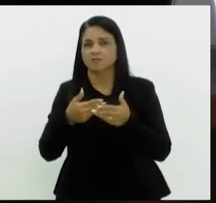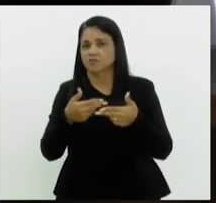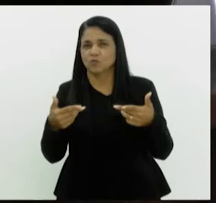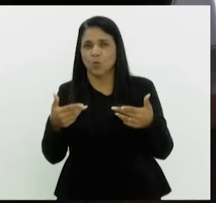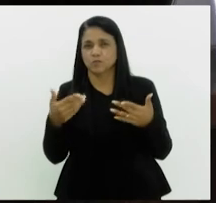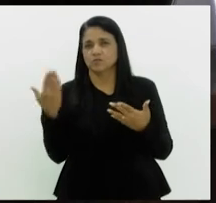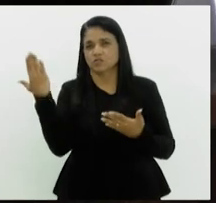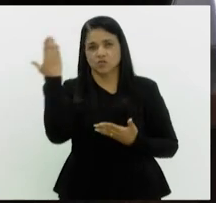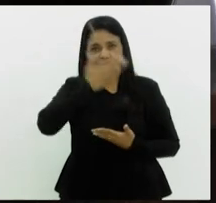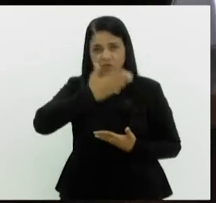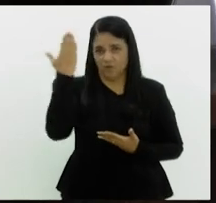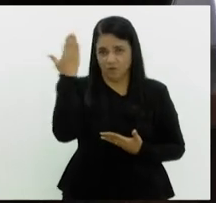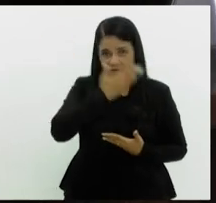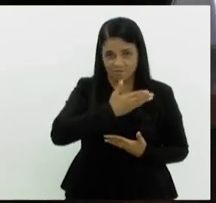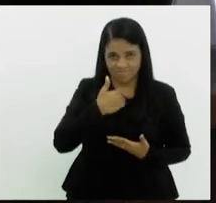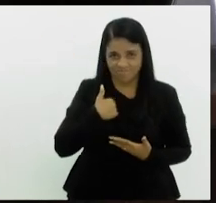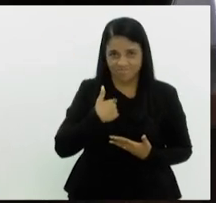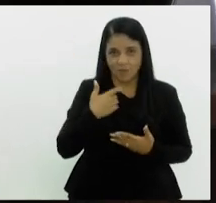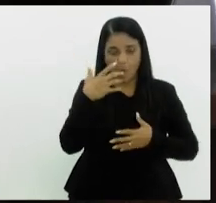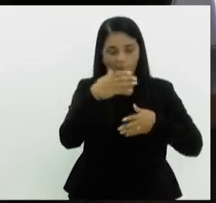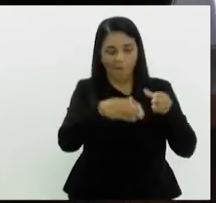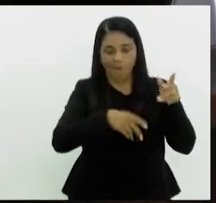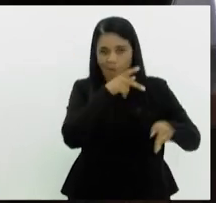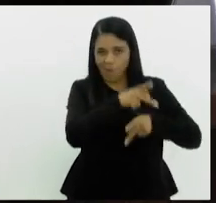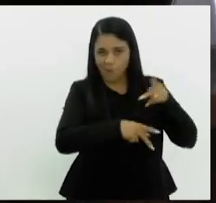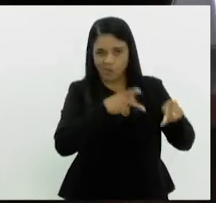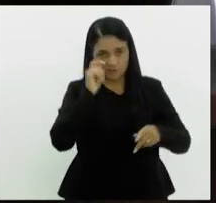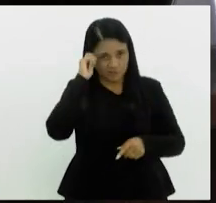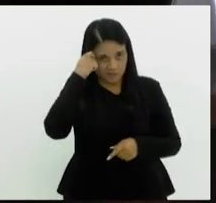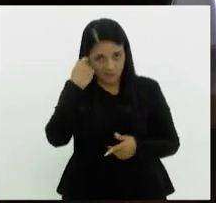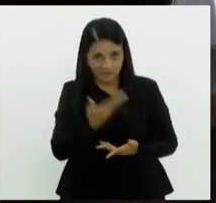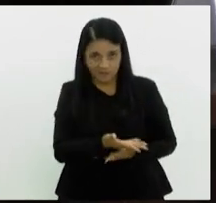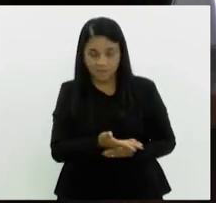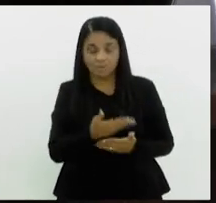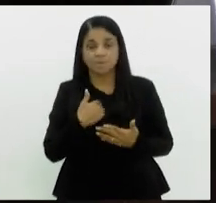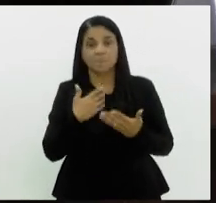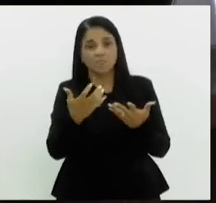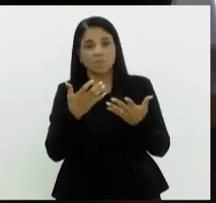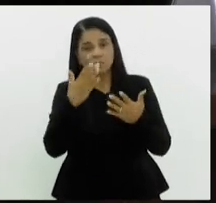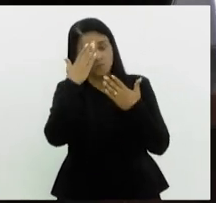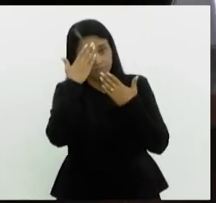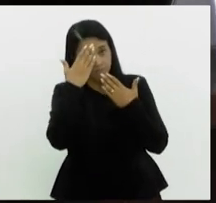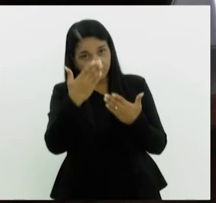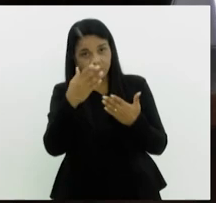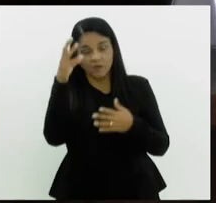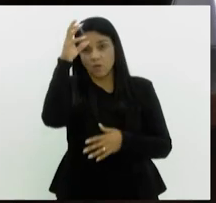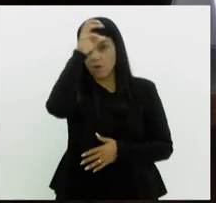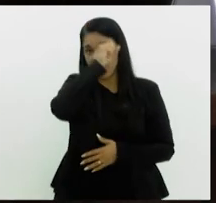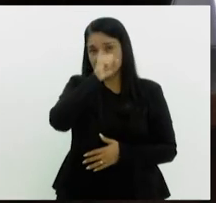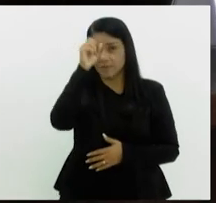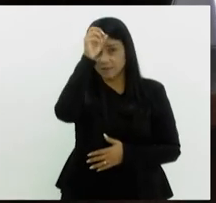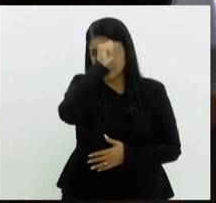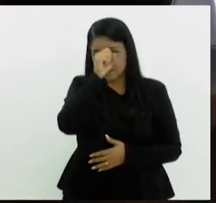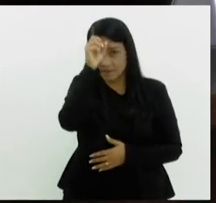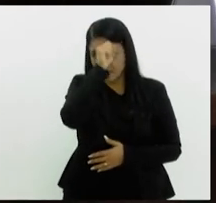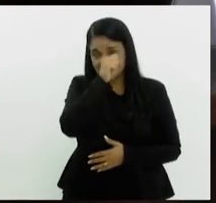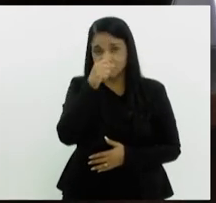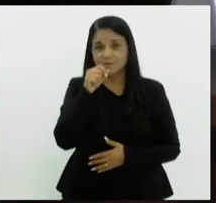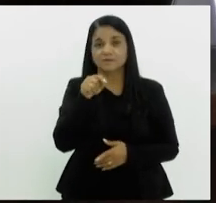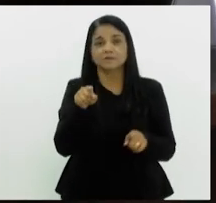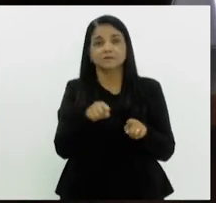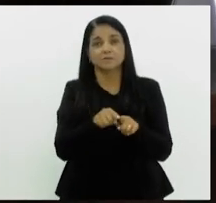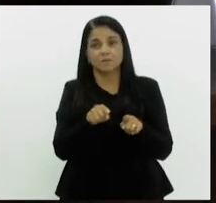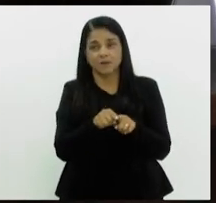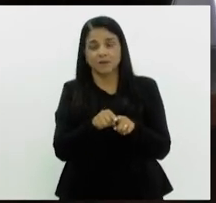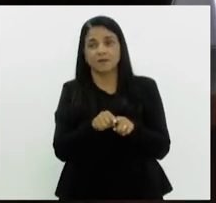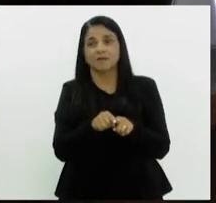eu quero aproveitar aqui, que eu vou fazer a linha Nancy, que é agradecer o aprendizado, eu quero agradecer o aprendizado